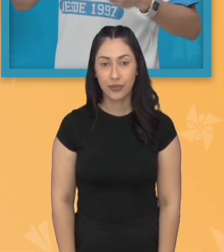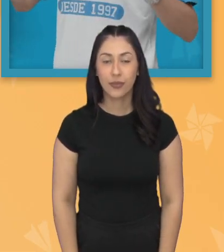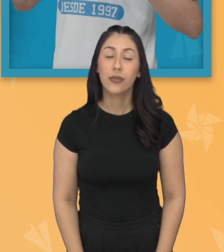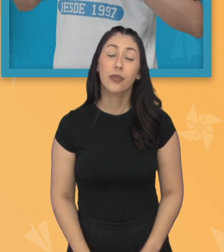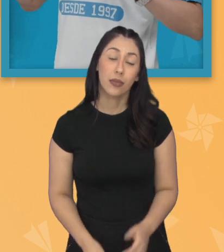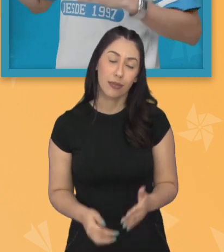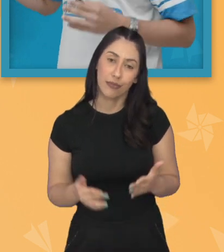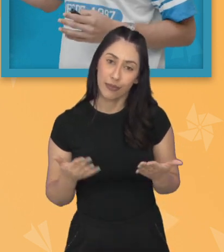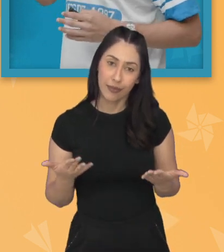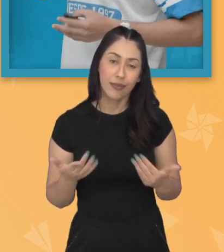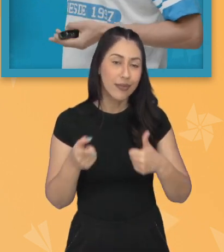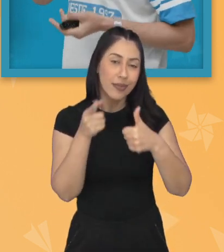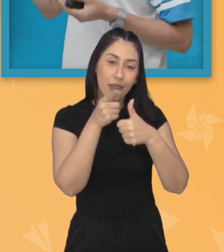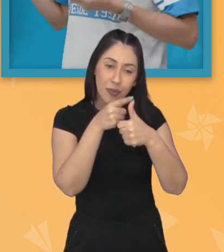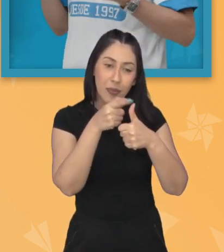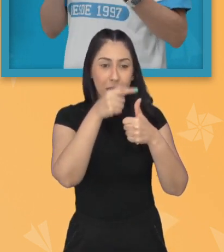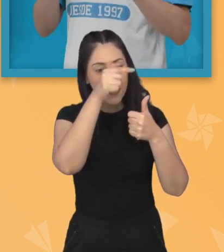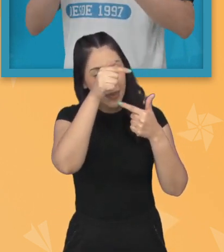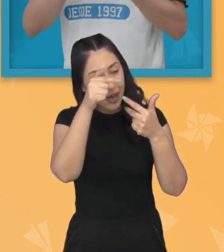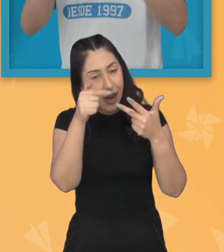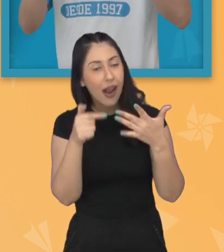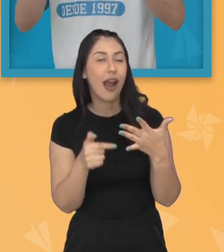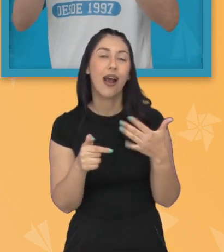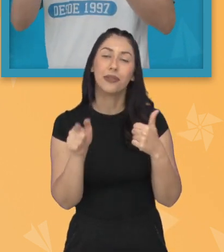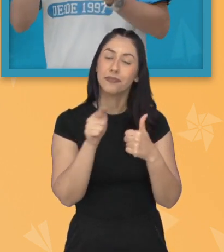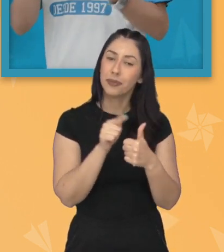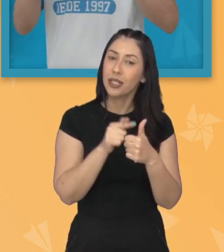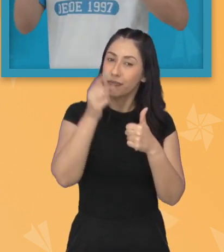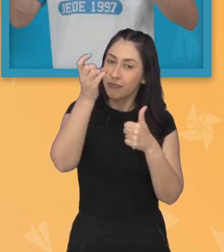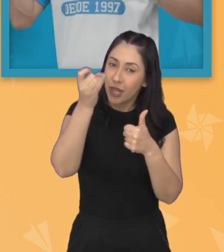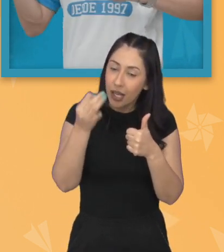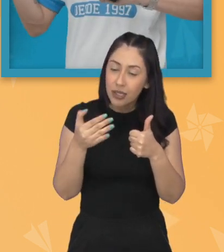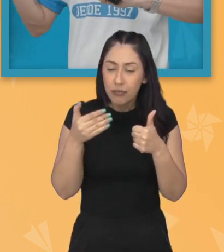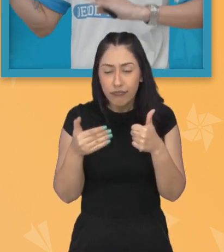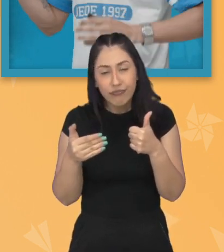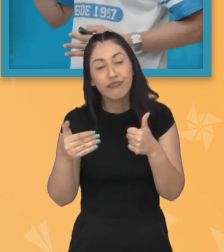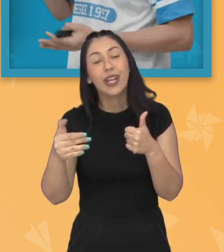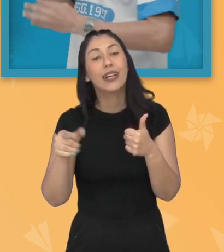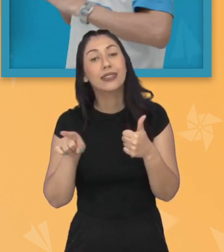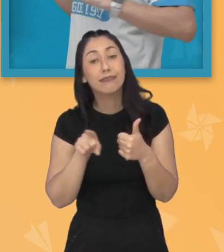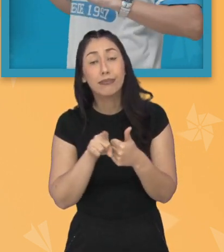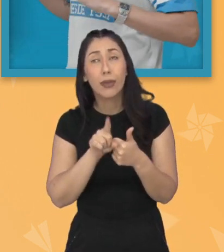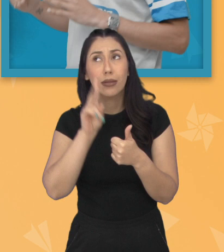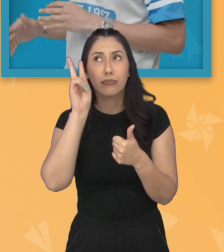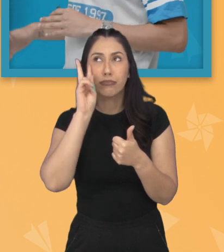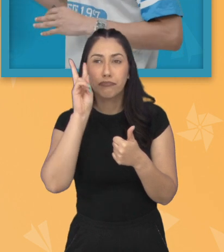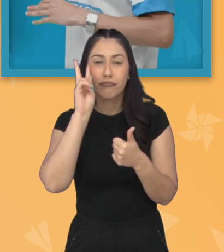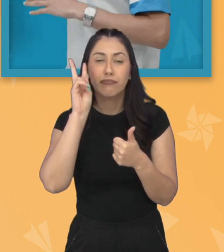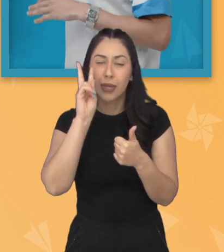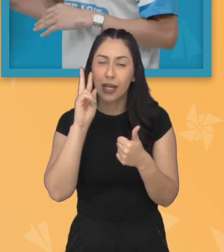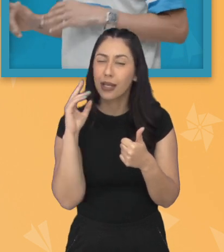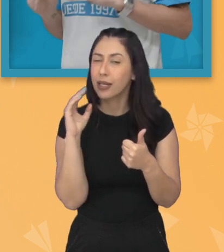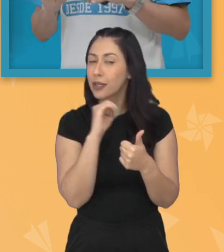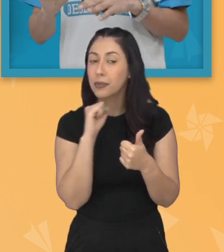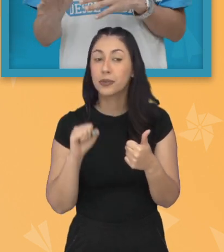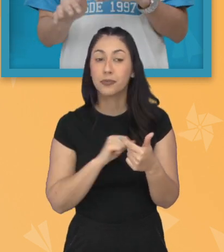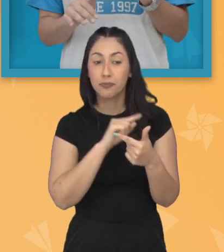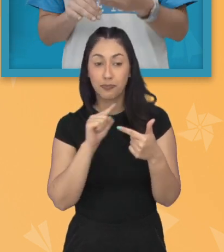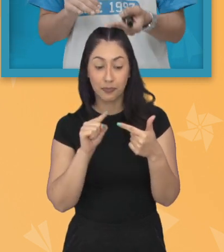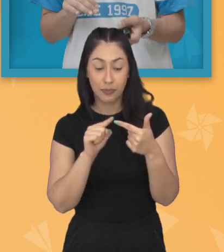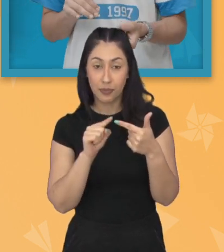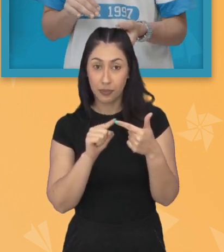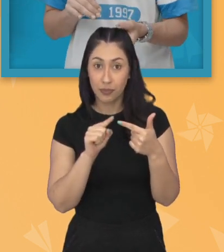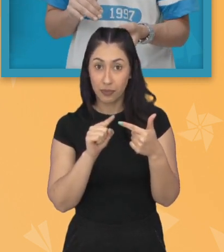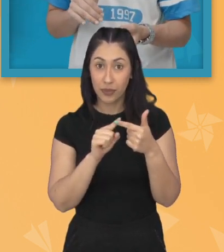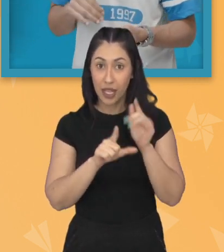Primeiro, né, alguns tópicos aqui, uma breve introdução, até com uma certa revisão da última aula, mas bem rapidinho. Segundo, a gente vai tratar da